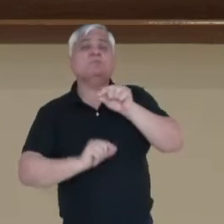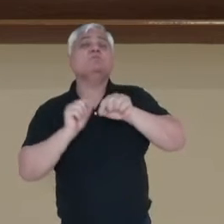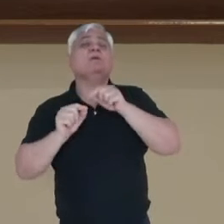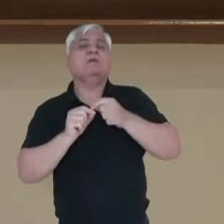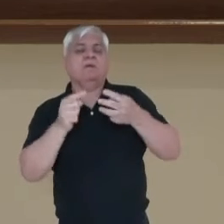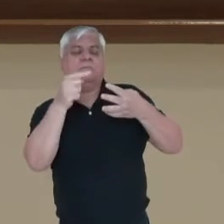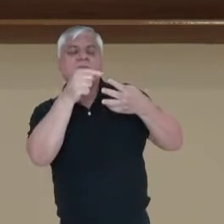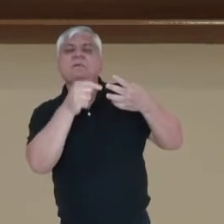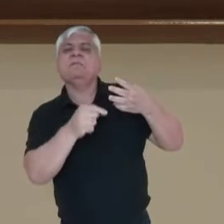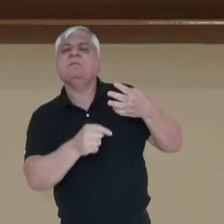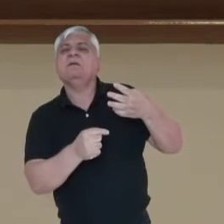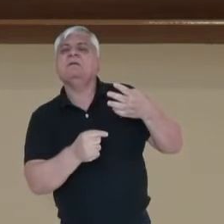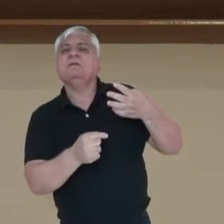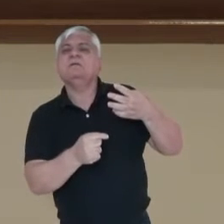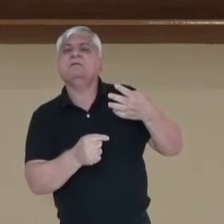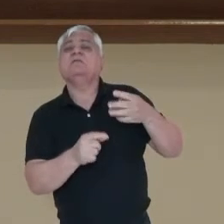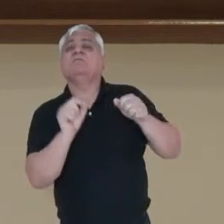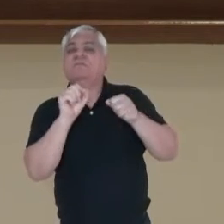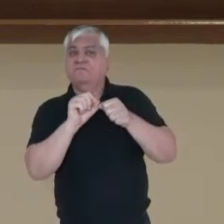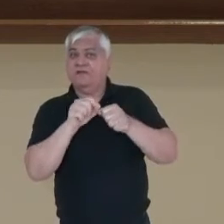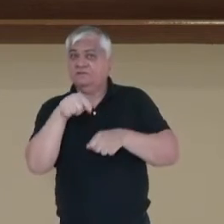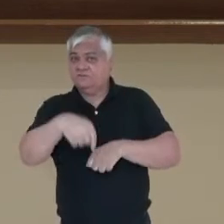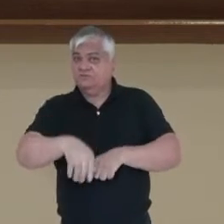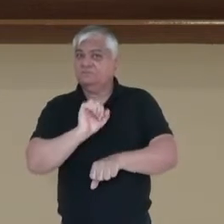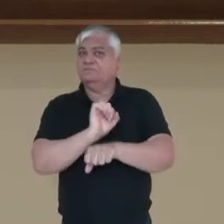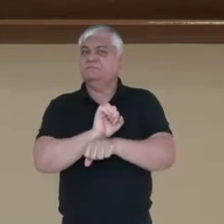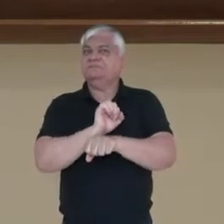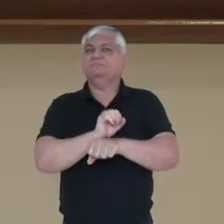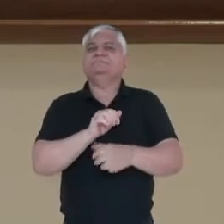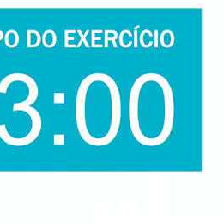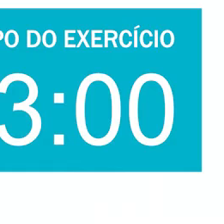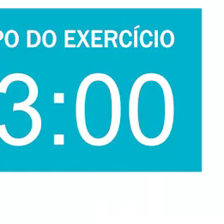outros possíveis? Faz aí, eu te aguardo aqui.